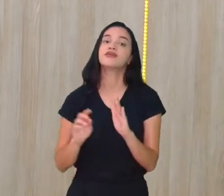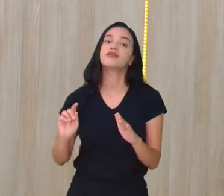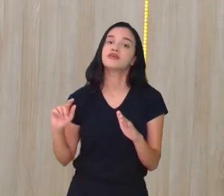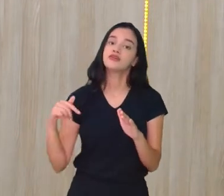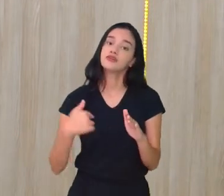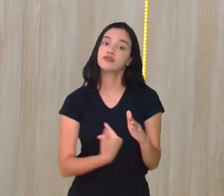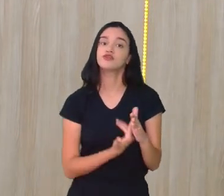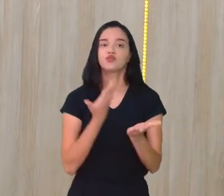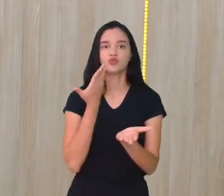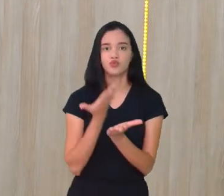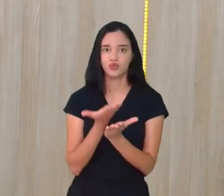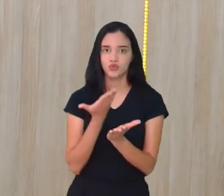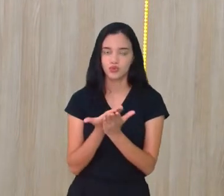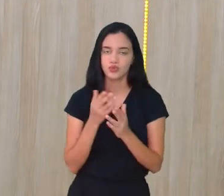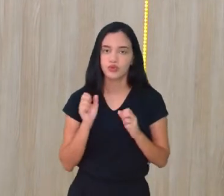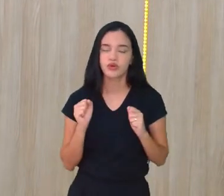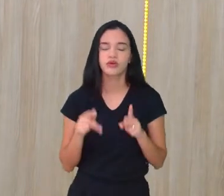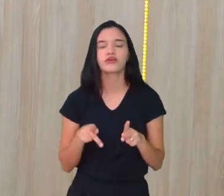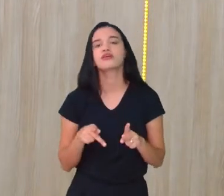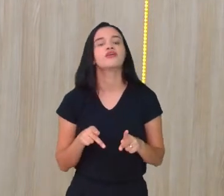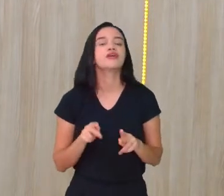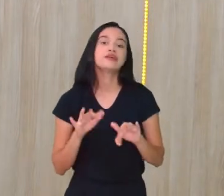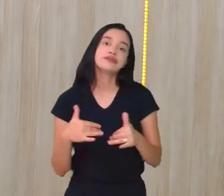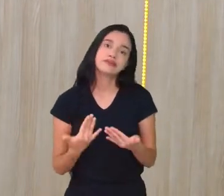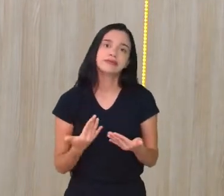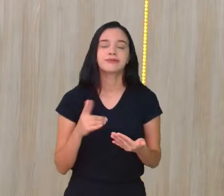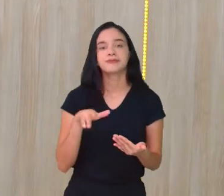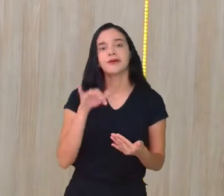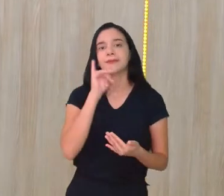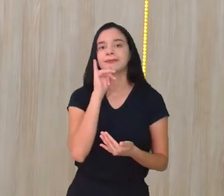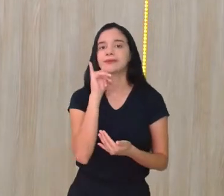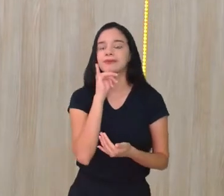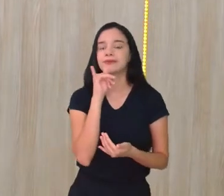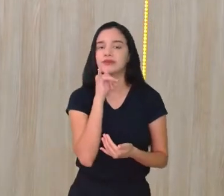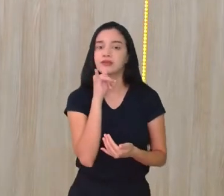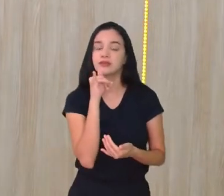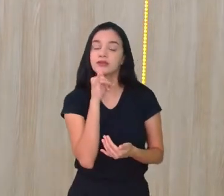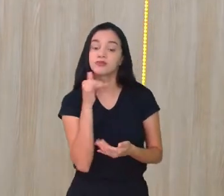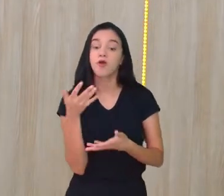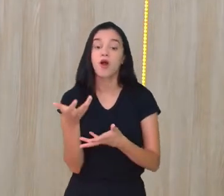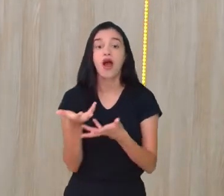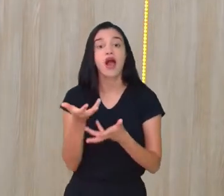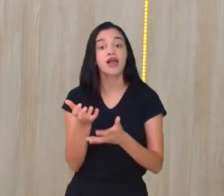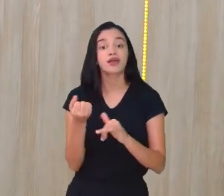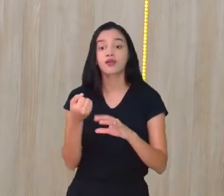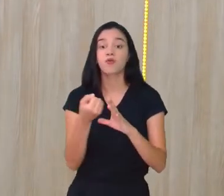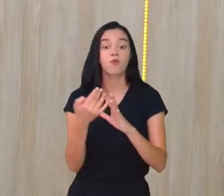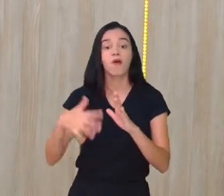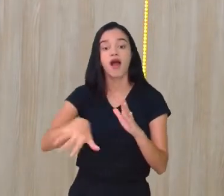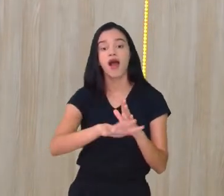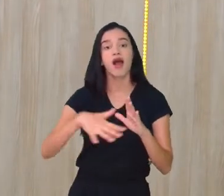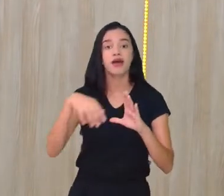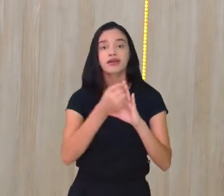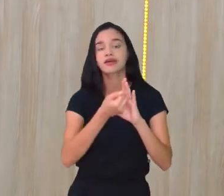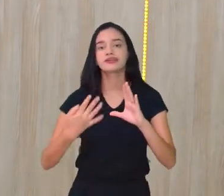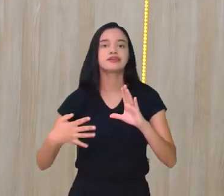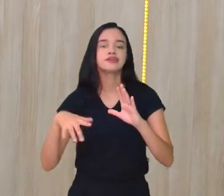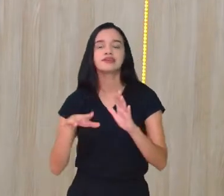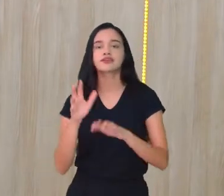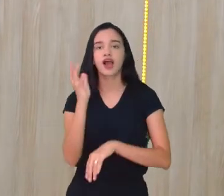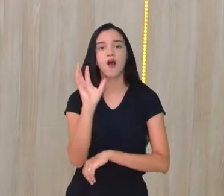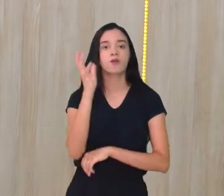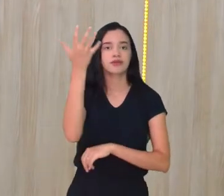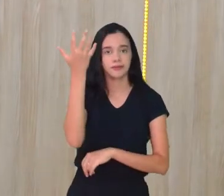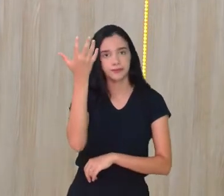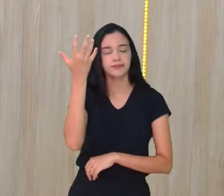estar estudando. Então, ou seja, se a gente quer pegar uma região por características climáticas, então a gente vai começar